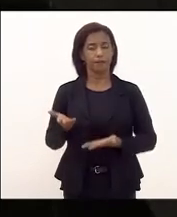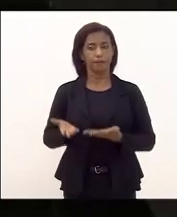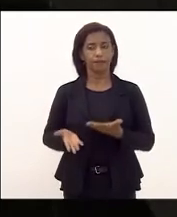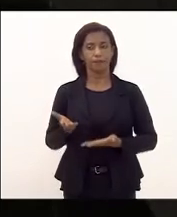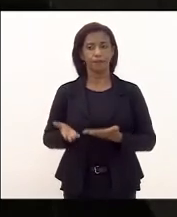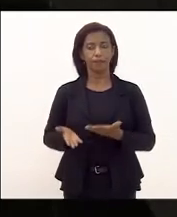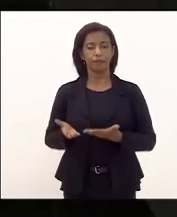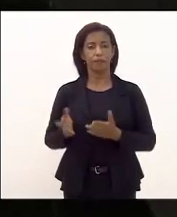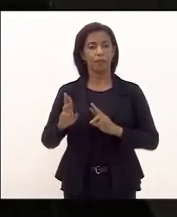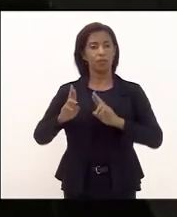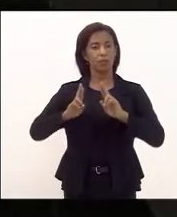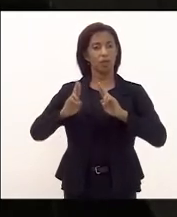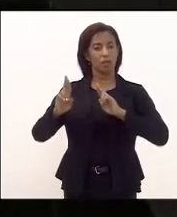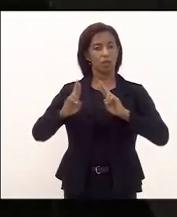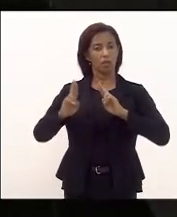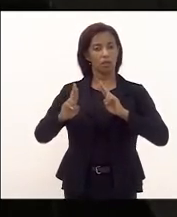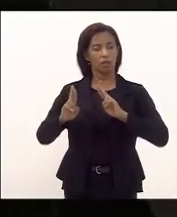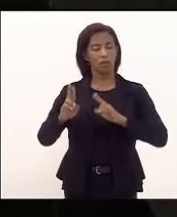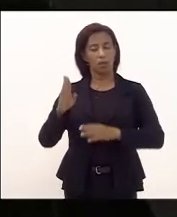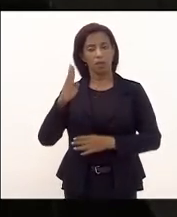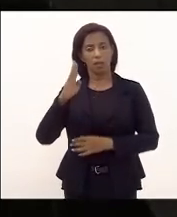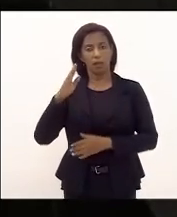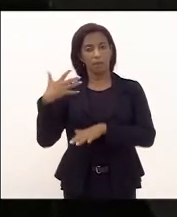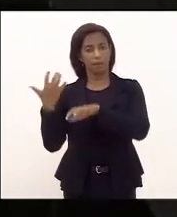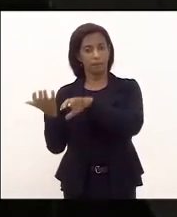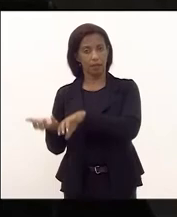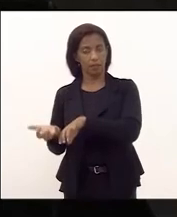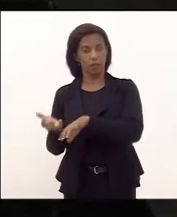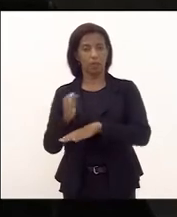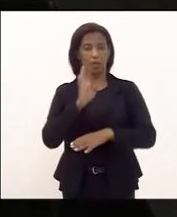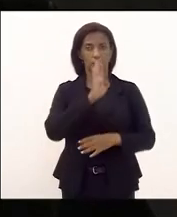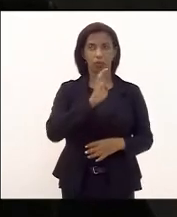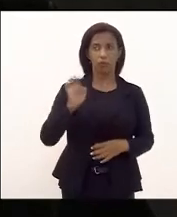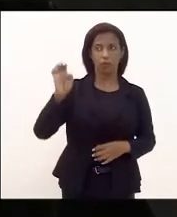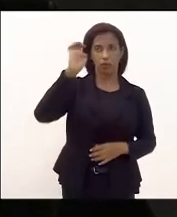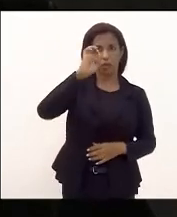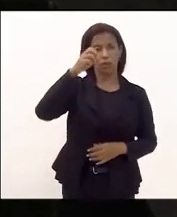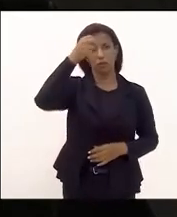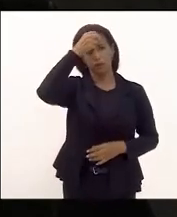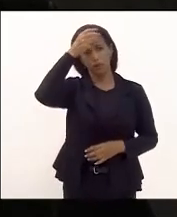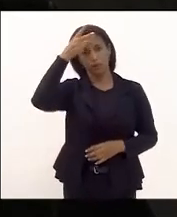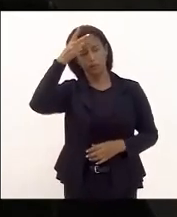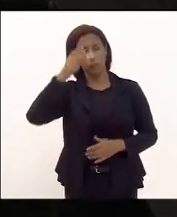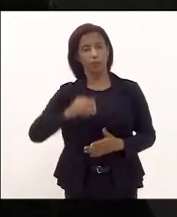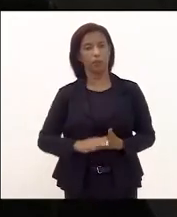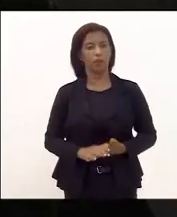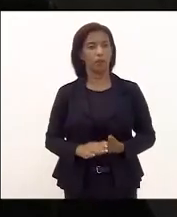o equilíbrio das relações entre Brasília, entre os estados, entre os municípios, porque,